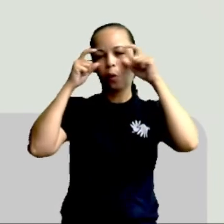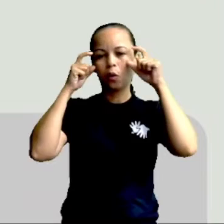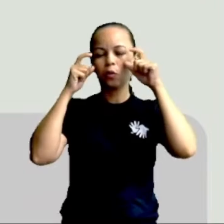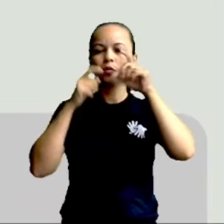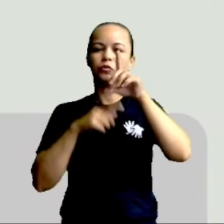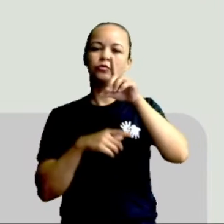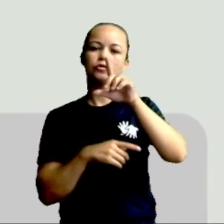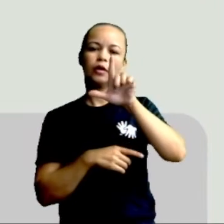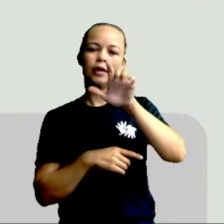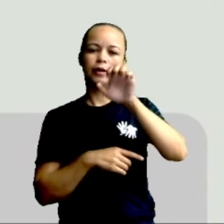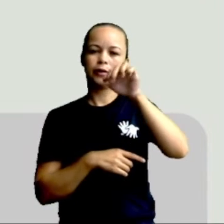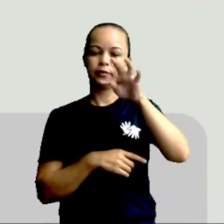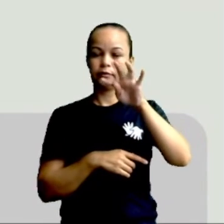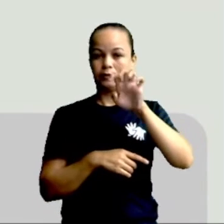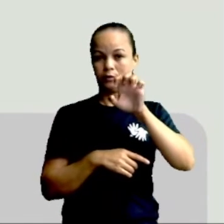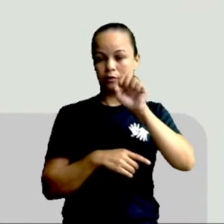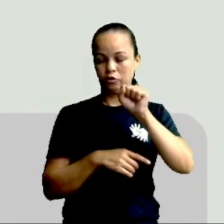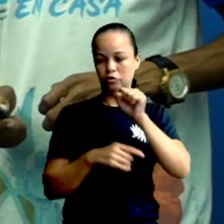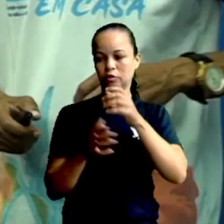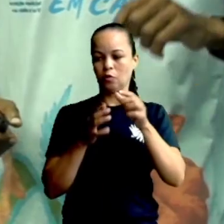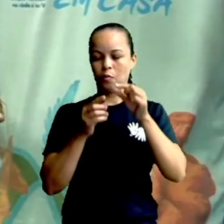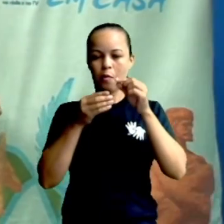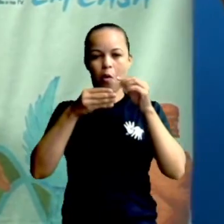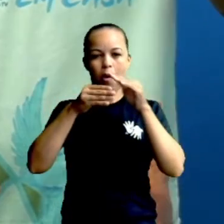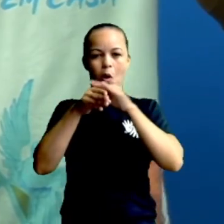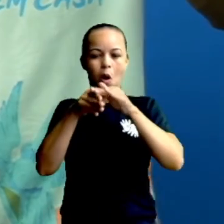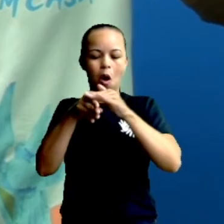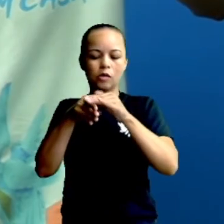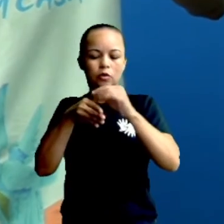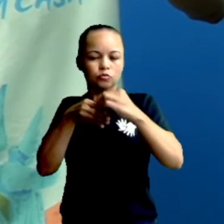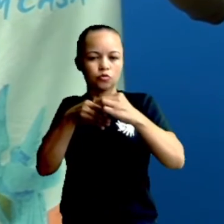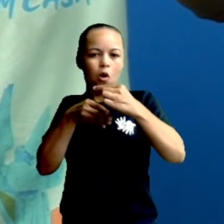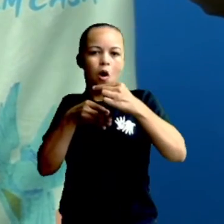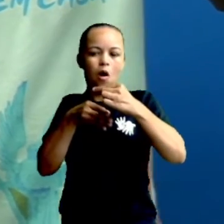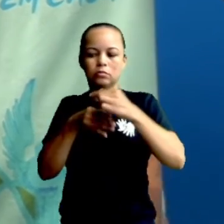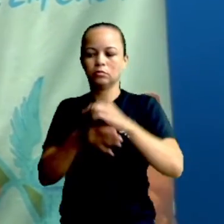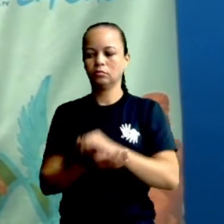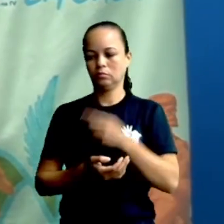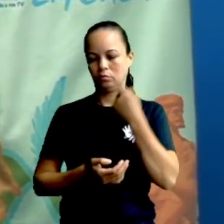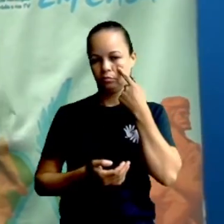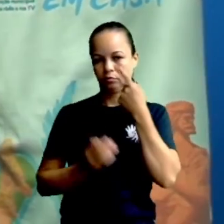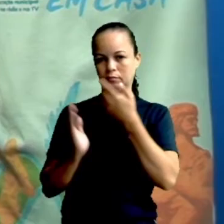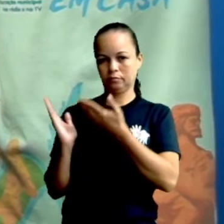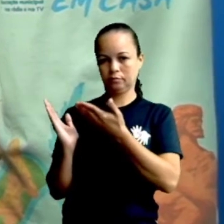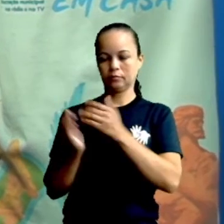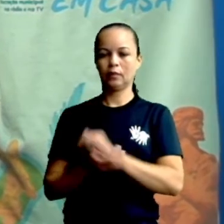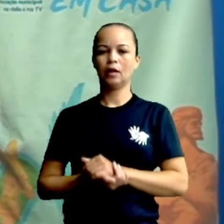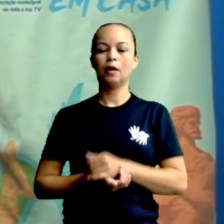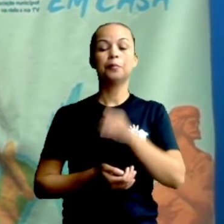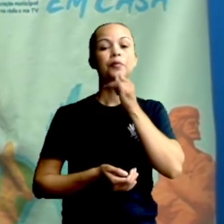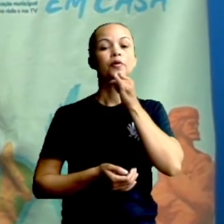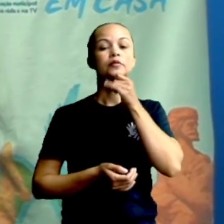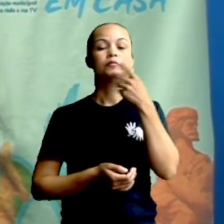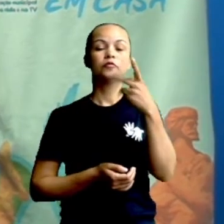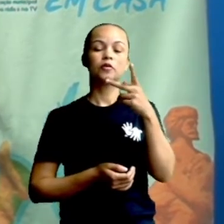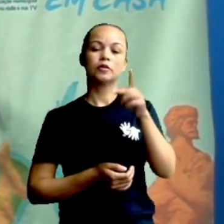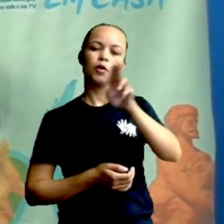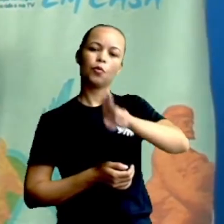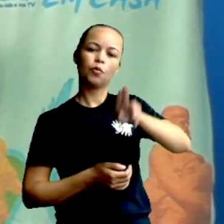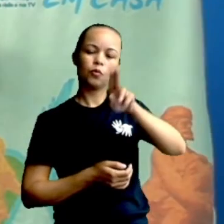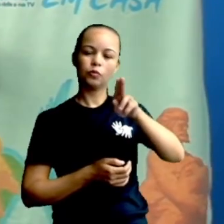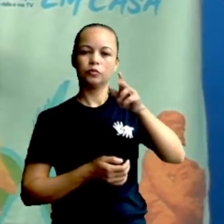divergente, uma lente com bordas grossas. Volta aqui rapidinho para mim. Se você usa óculos e a sua